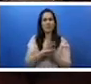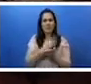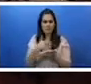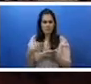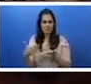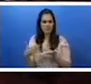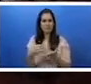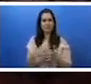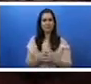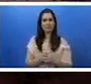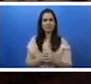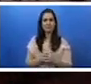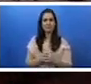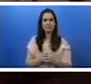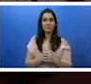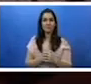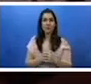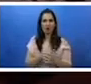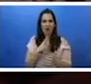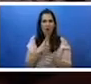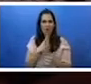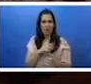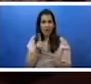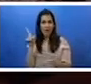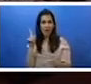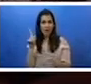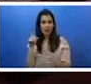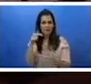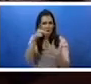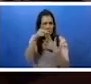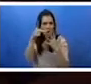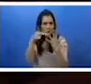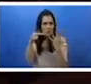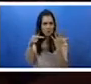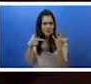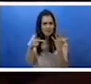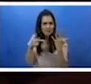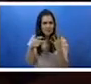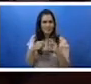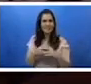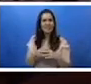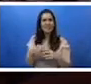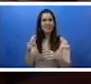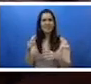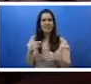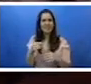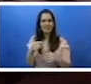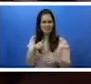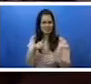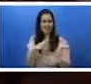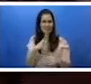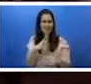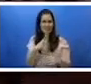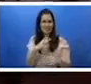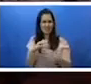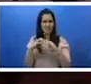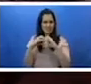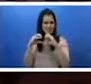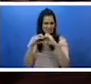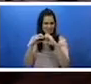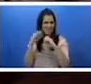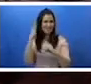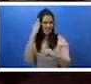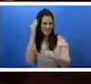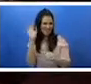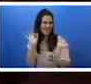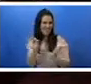começar? Vocês conhecem esses personagens? Eles são fantásticos. Tenho certeza que vocês estão fazendo coraçãozinho aí para